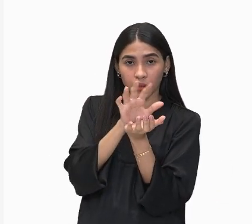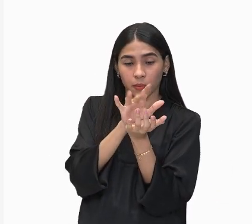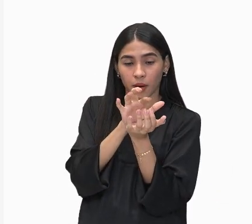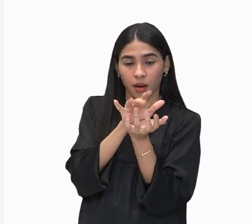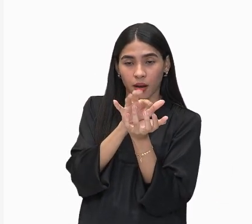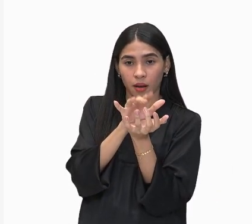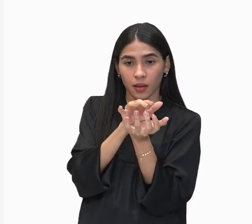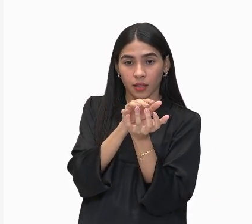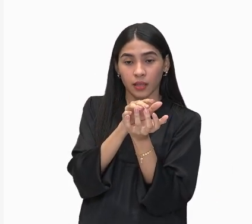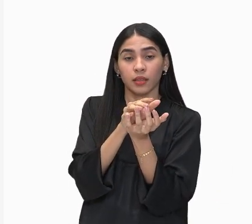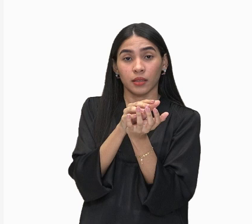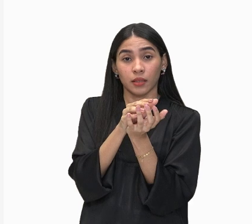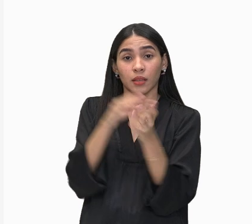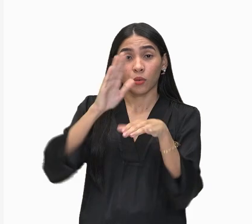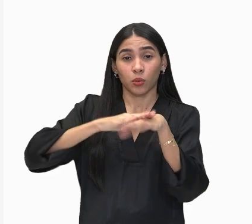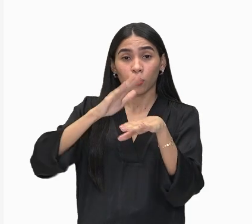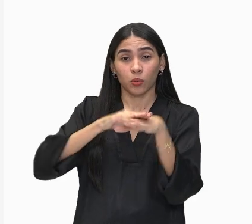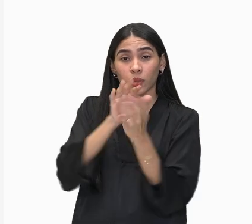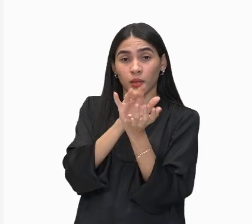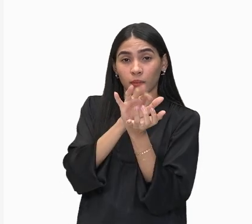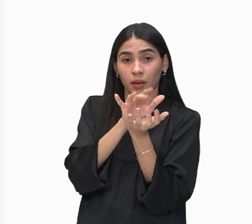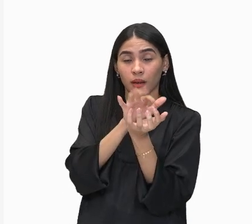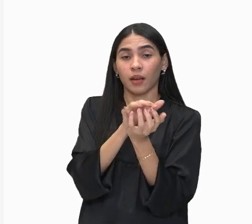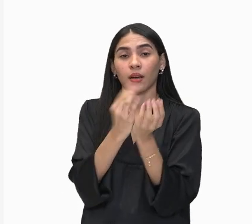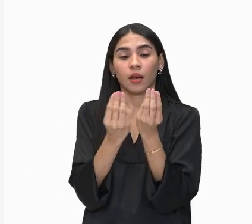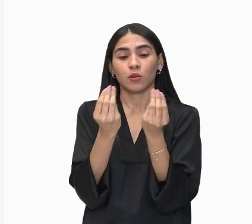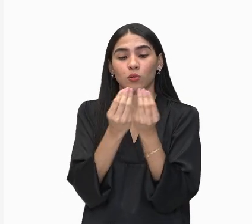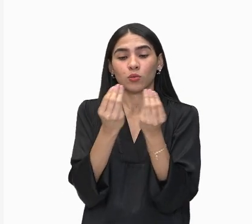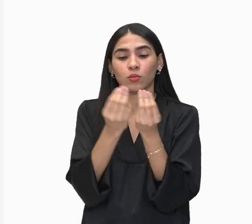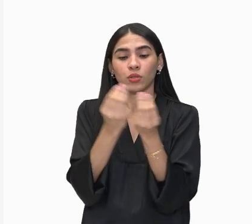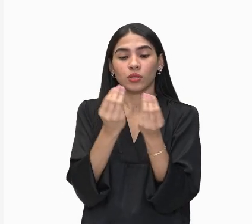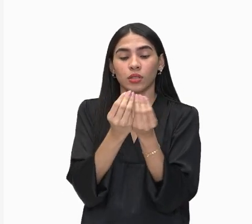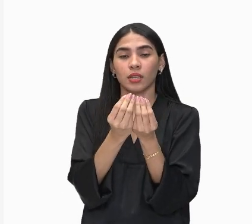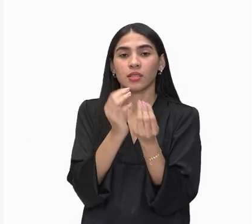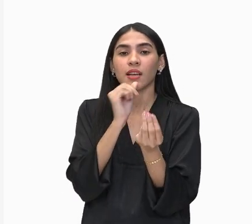uma substância que vai formando camadas dentro desse